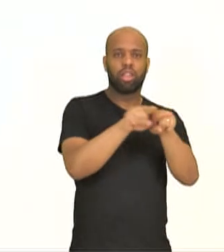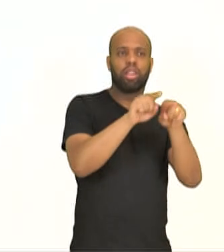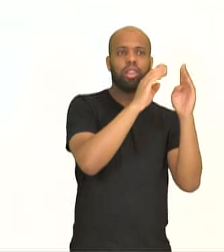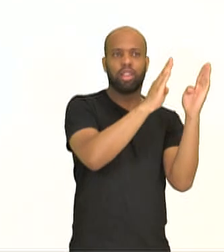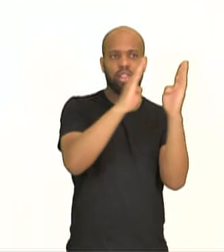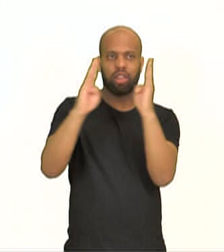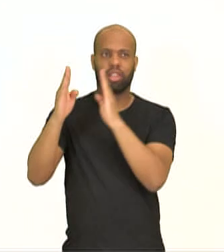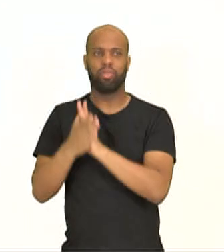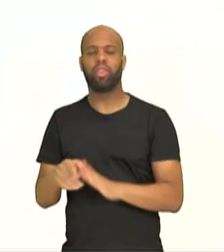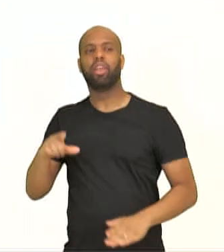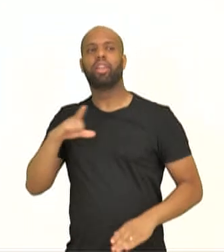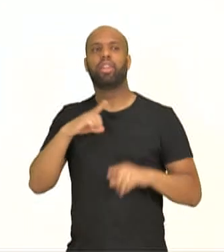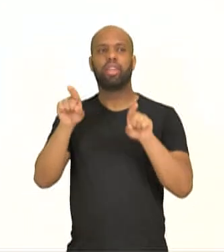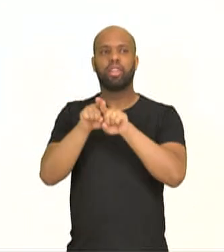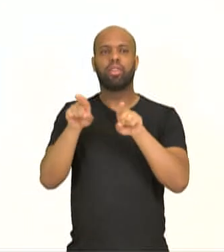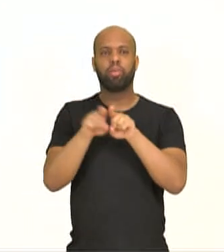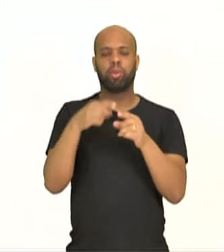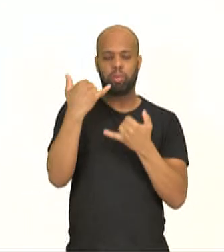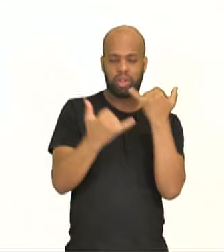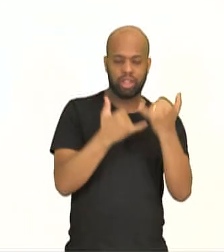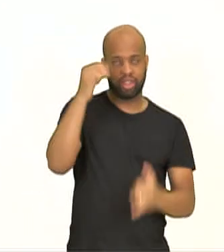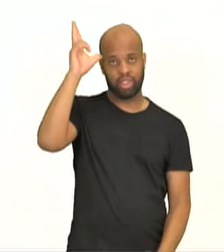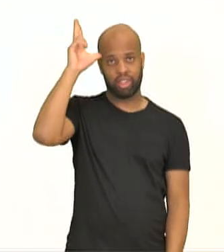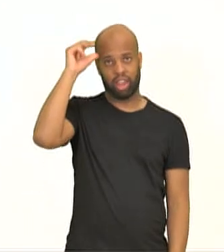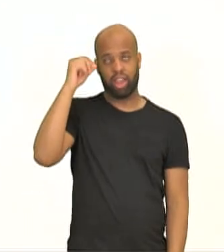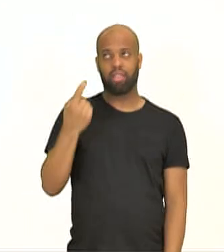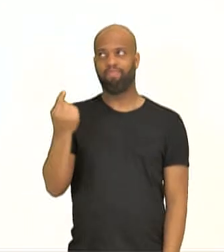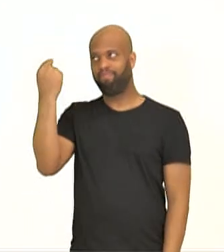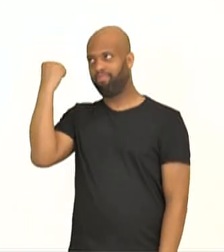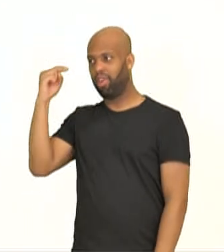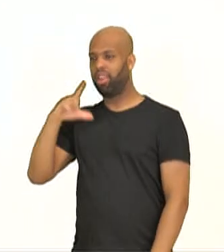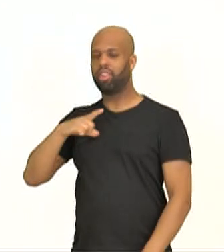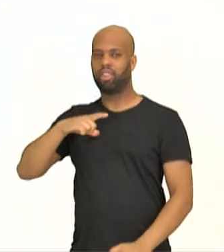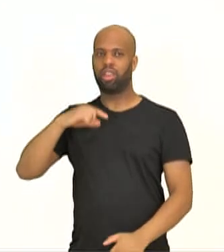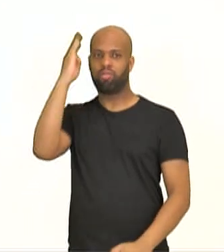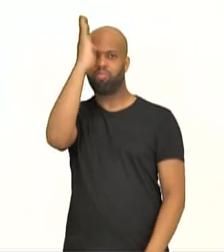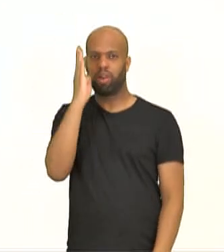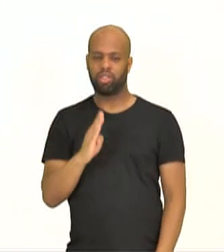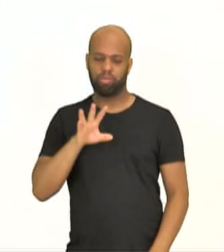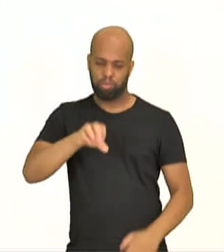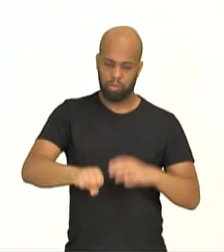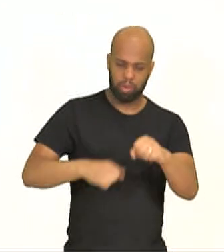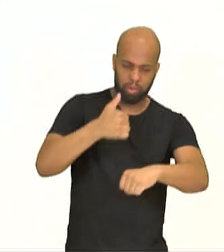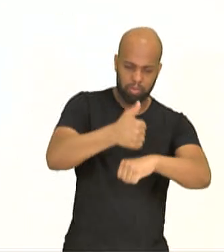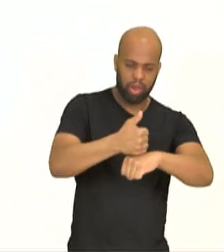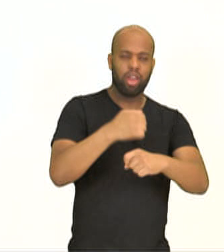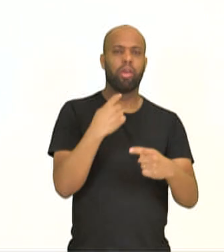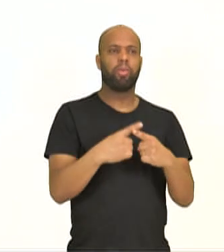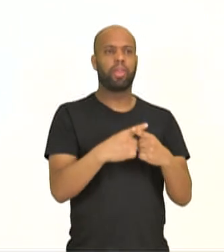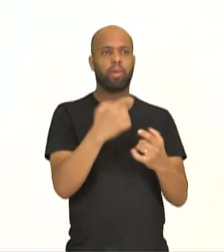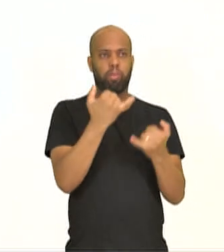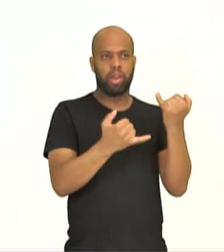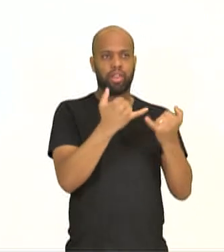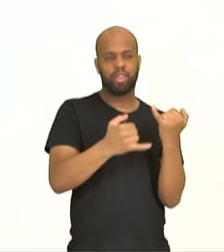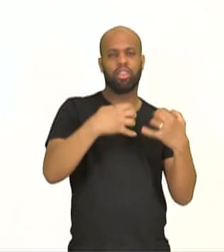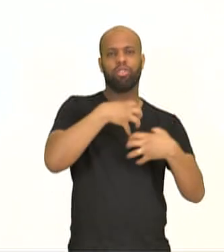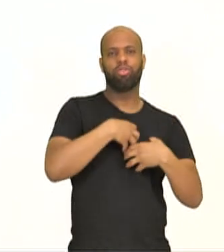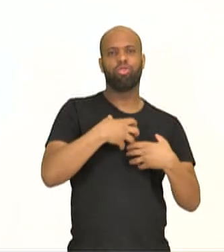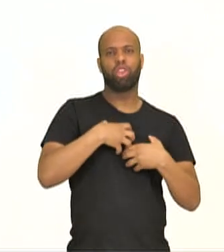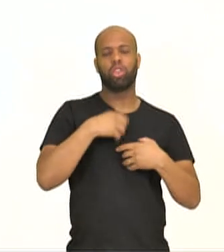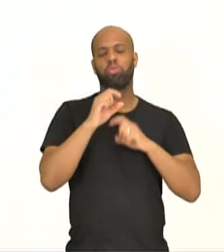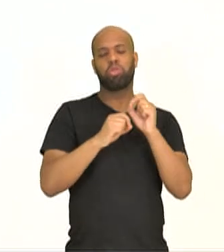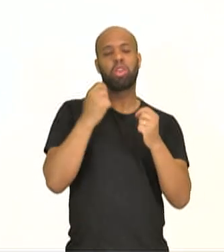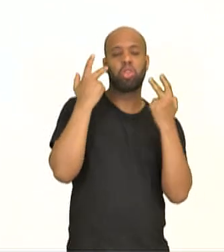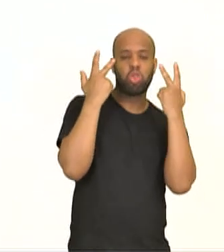do cavalinho, que ela era tida lá no Brasil colônia. Se num primeiro momento parecia uma brincadeira inocente, em